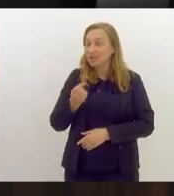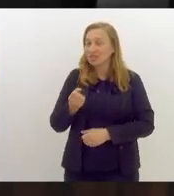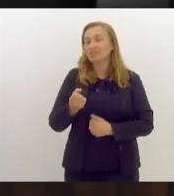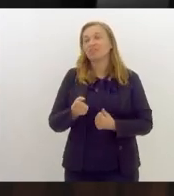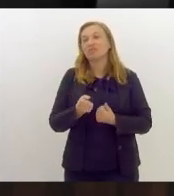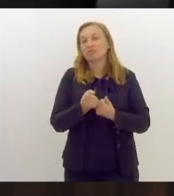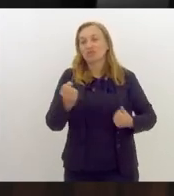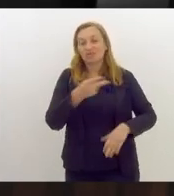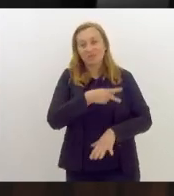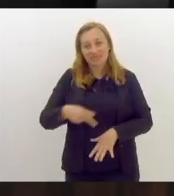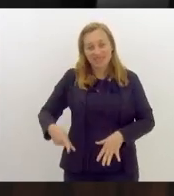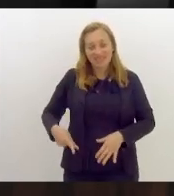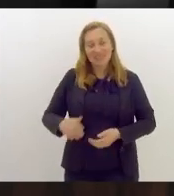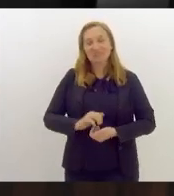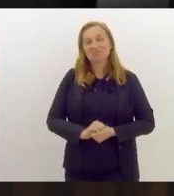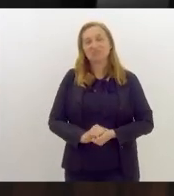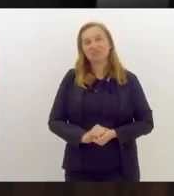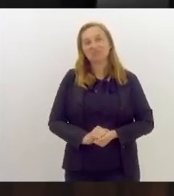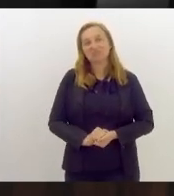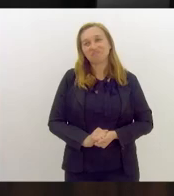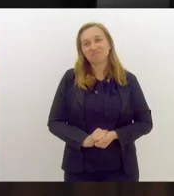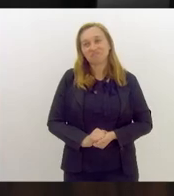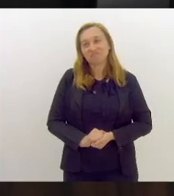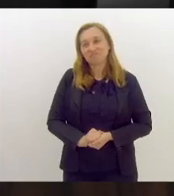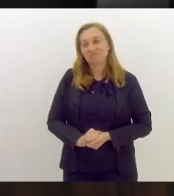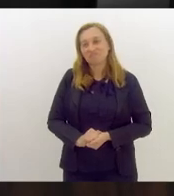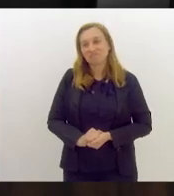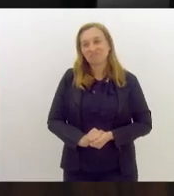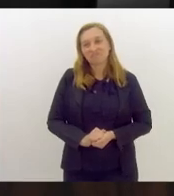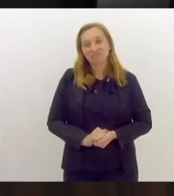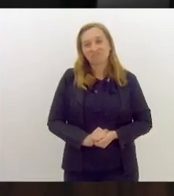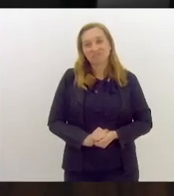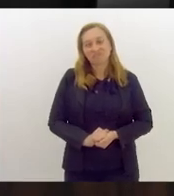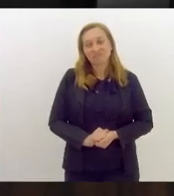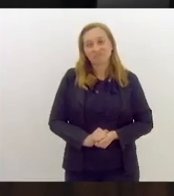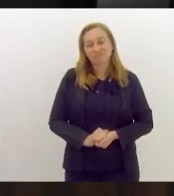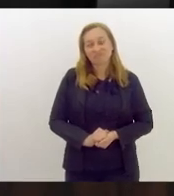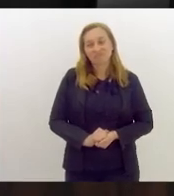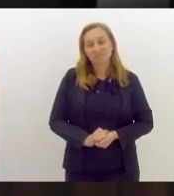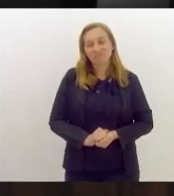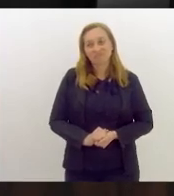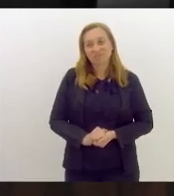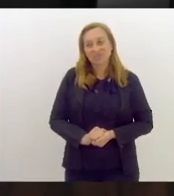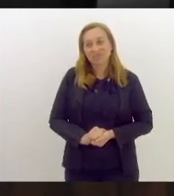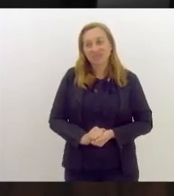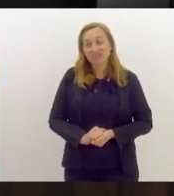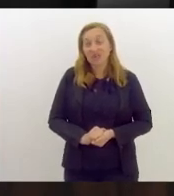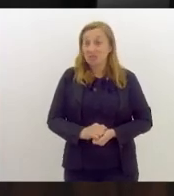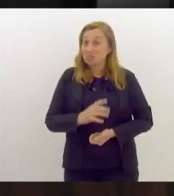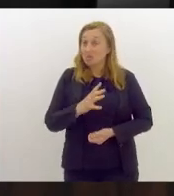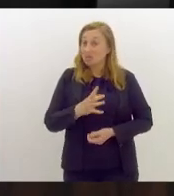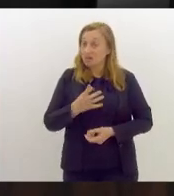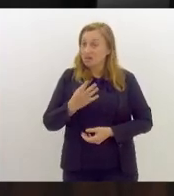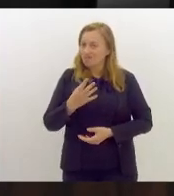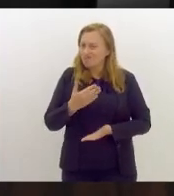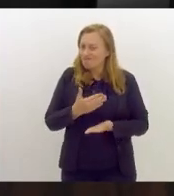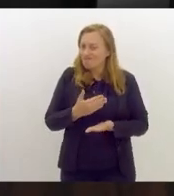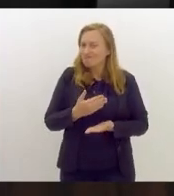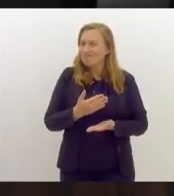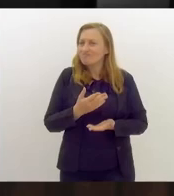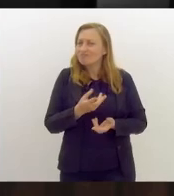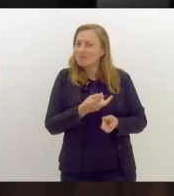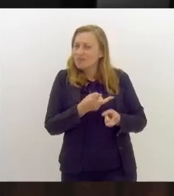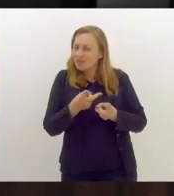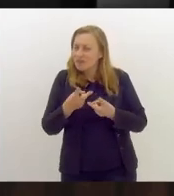vice-presidente e ali foi que eu passei a conhecê-lo pessoalmente